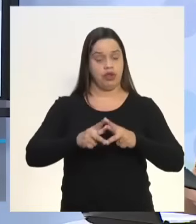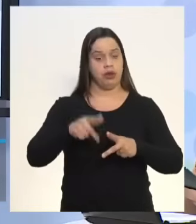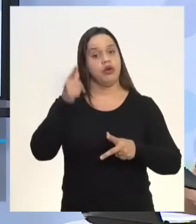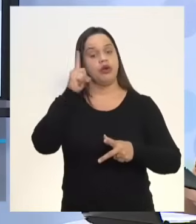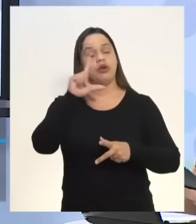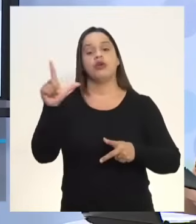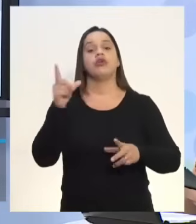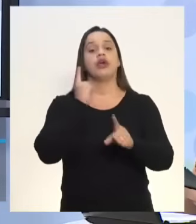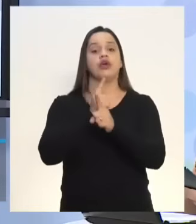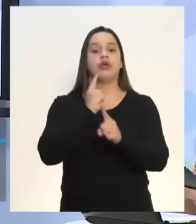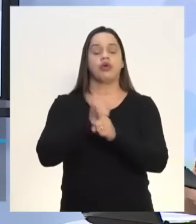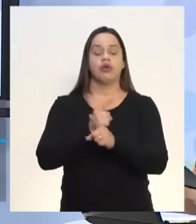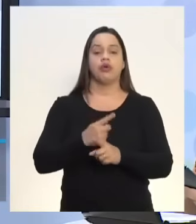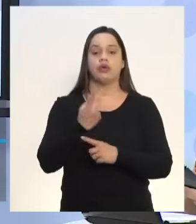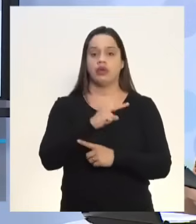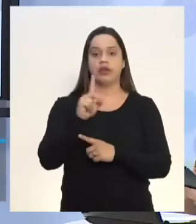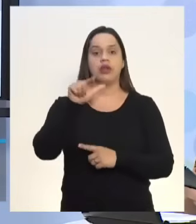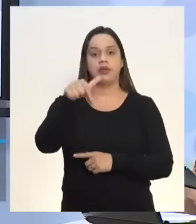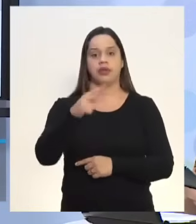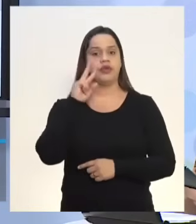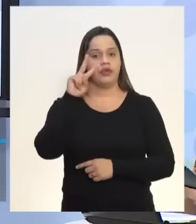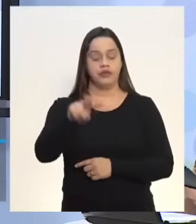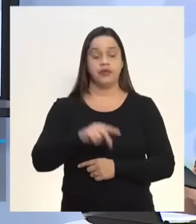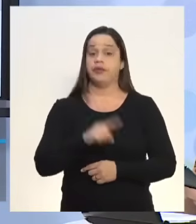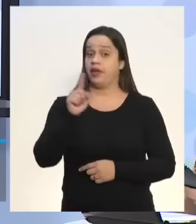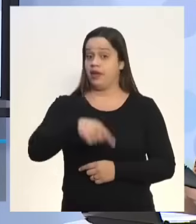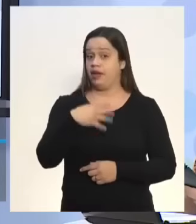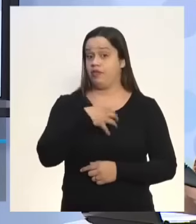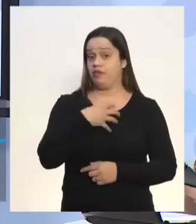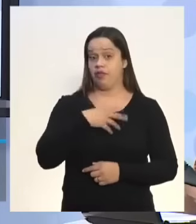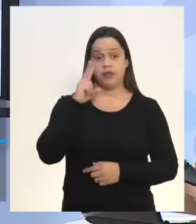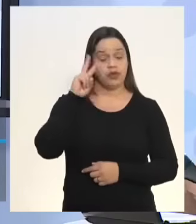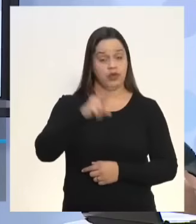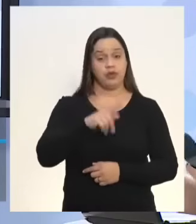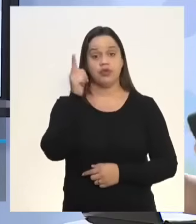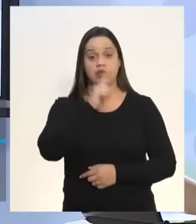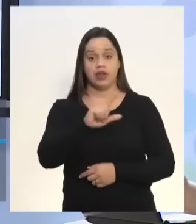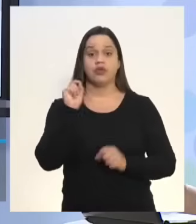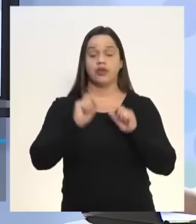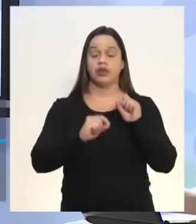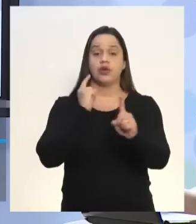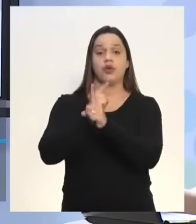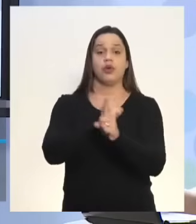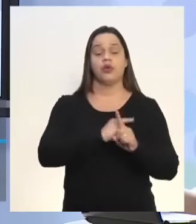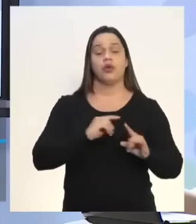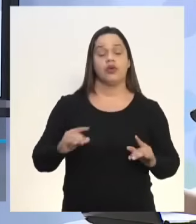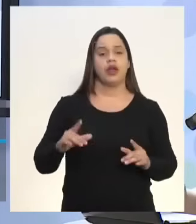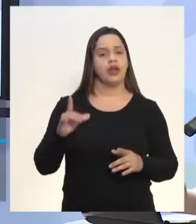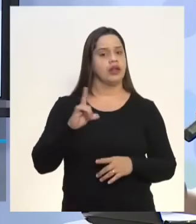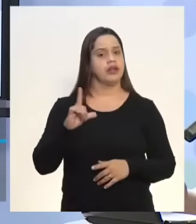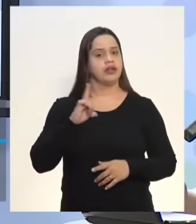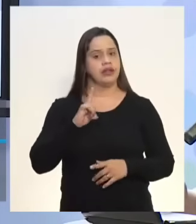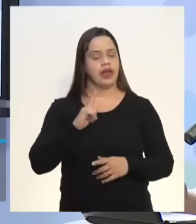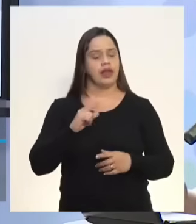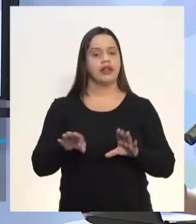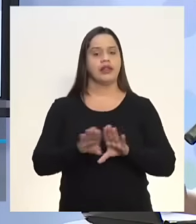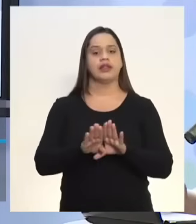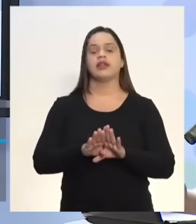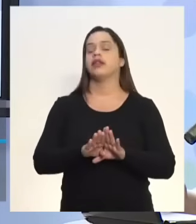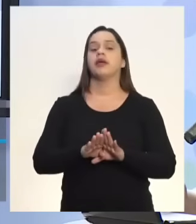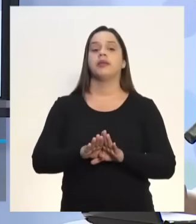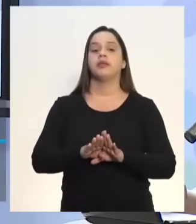Mais para frente aí vocês vão ver. Então, essa é a forma com que você consegue localizar. Tem poliedros, né,